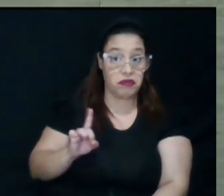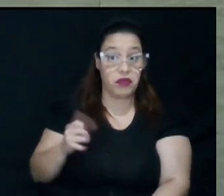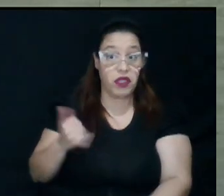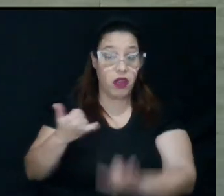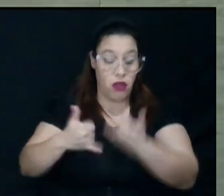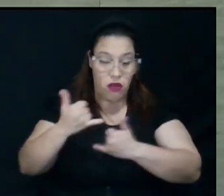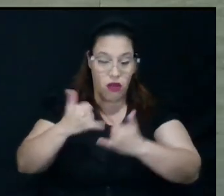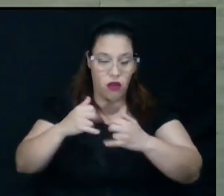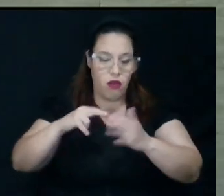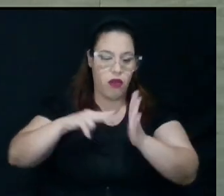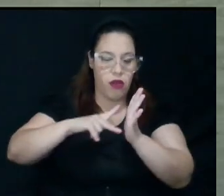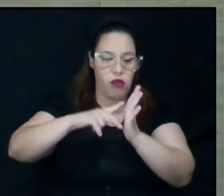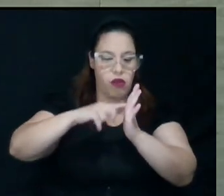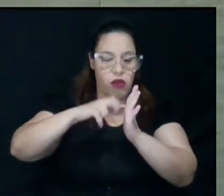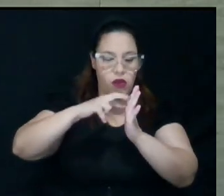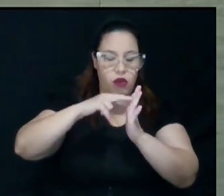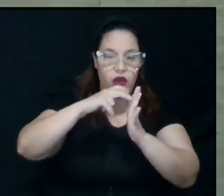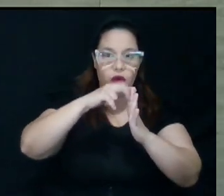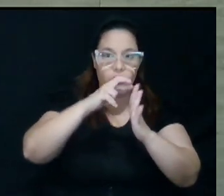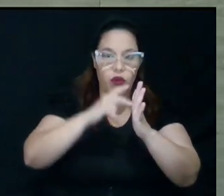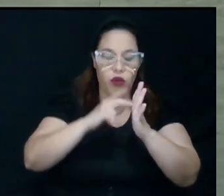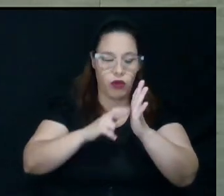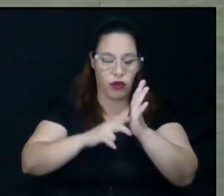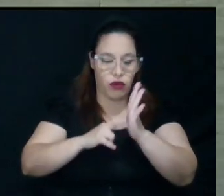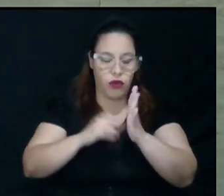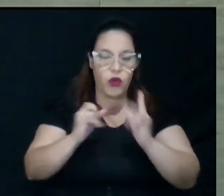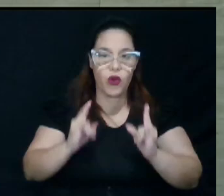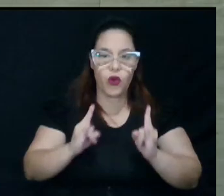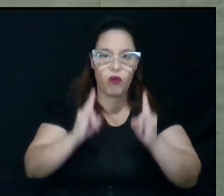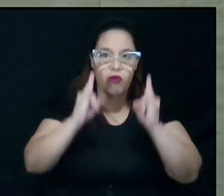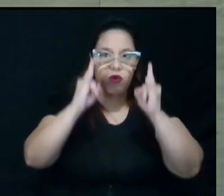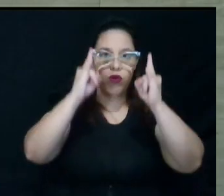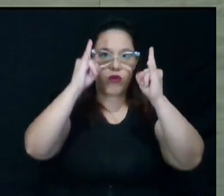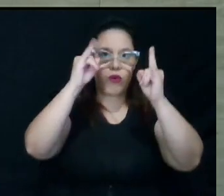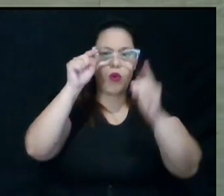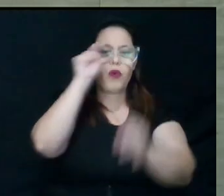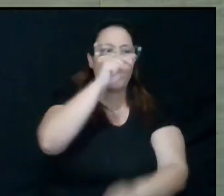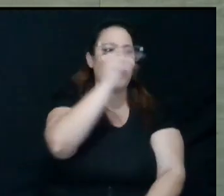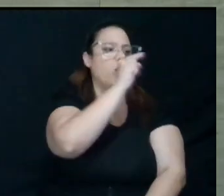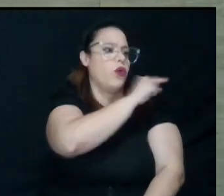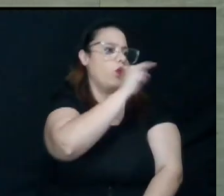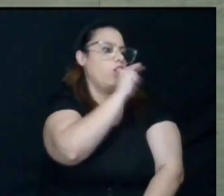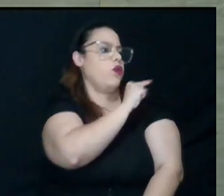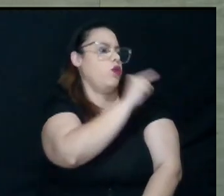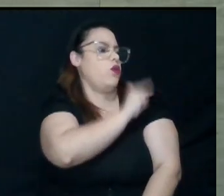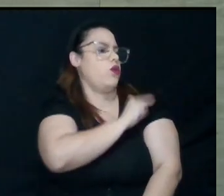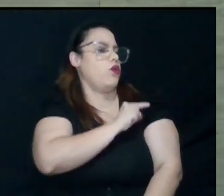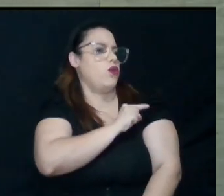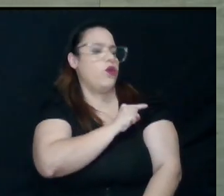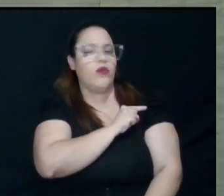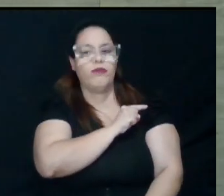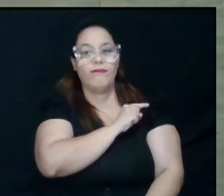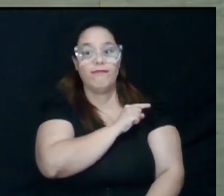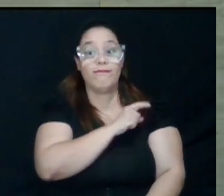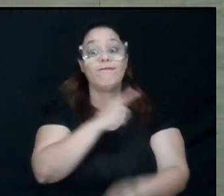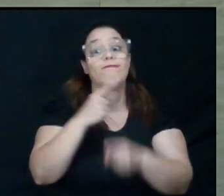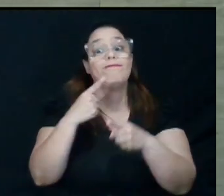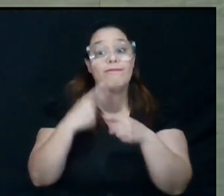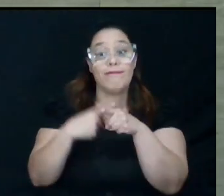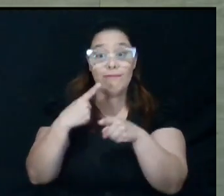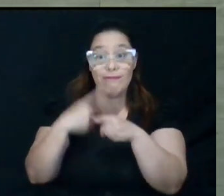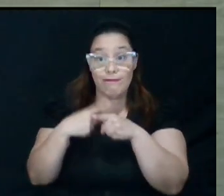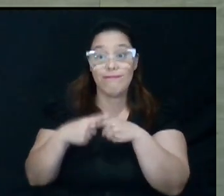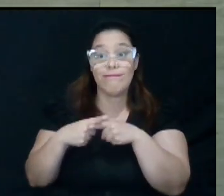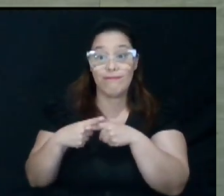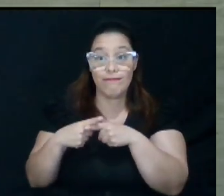descendo no elevador. Também não apertar vários botões, porque ao apertar vários botões,